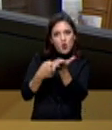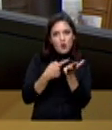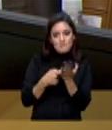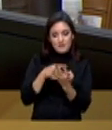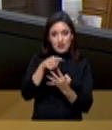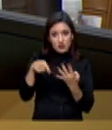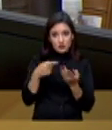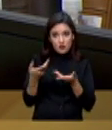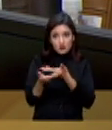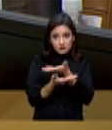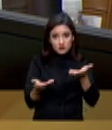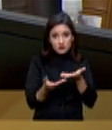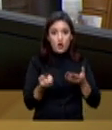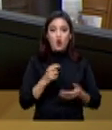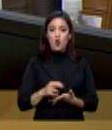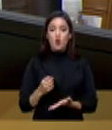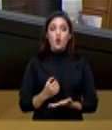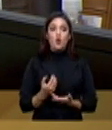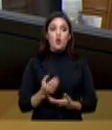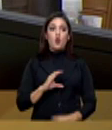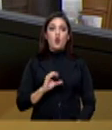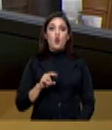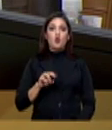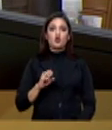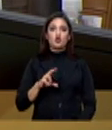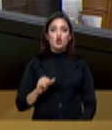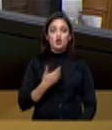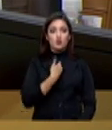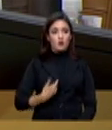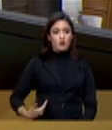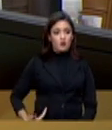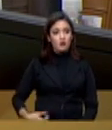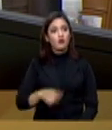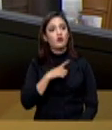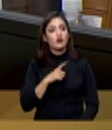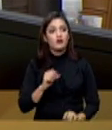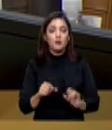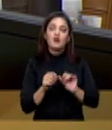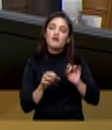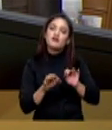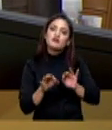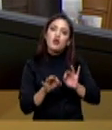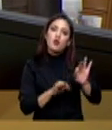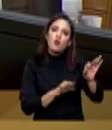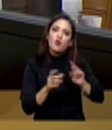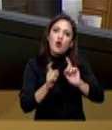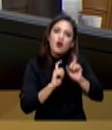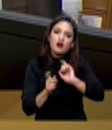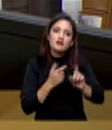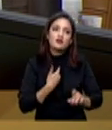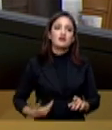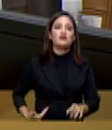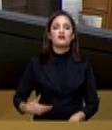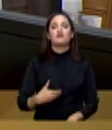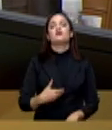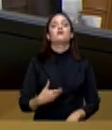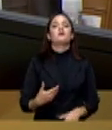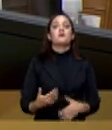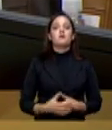si ou com consórcio público visando a regular gestão associada de serviços públicos